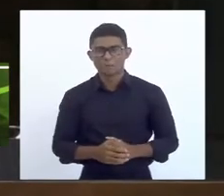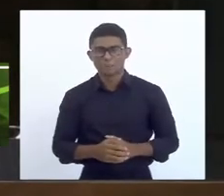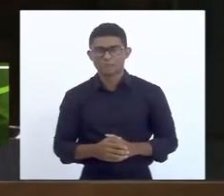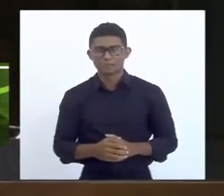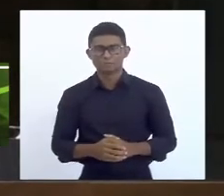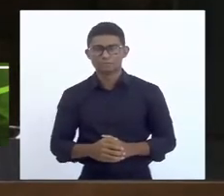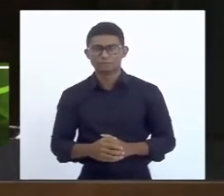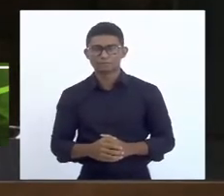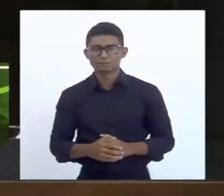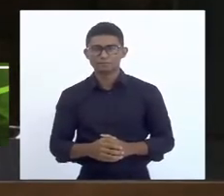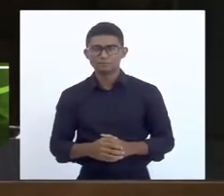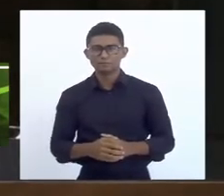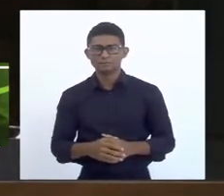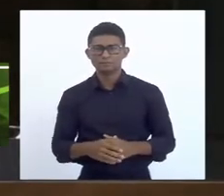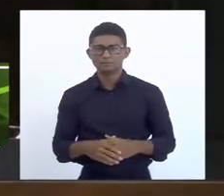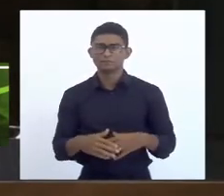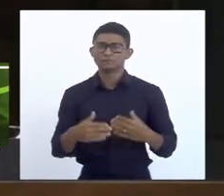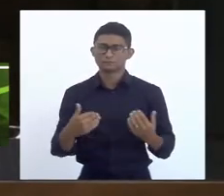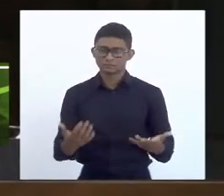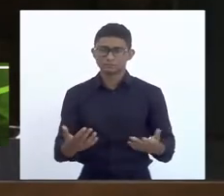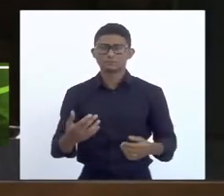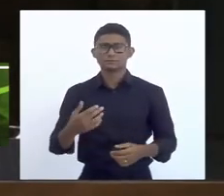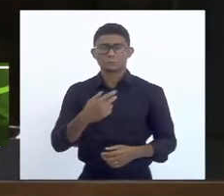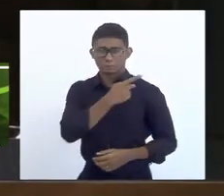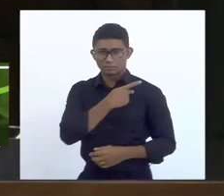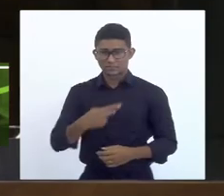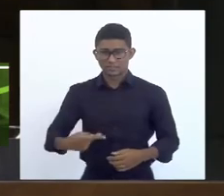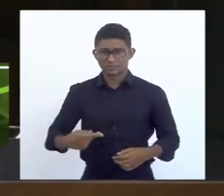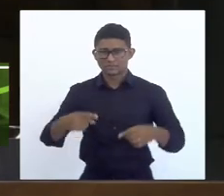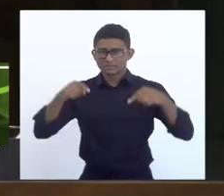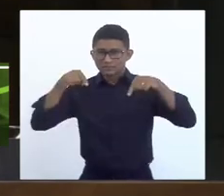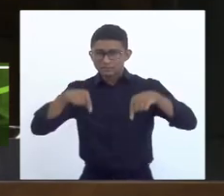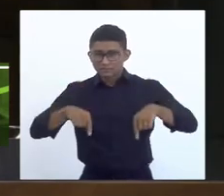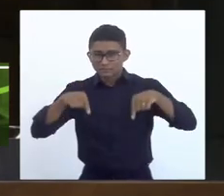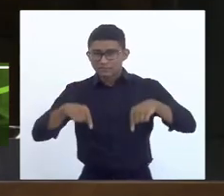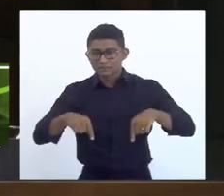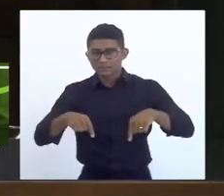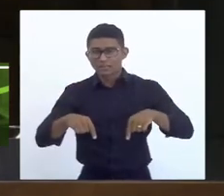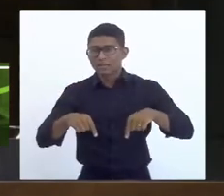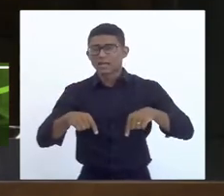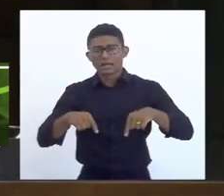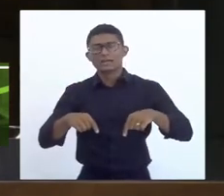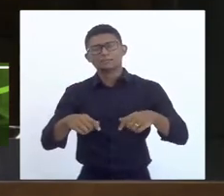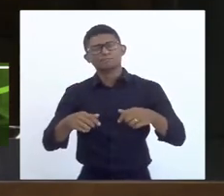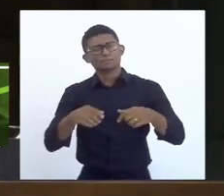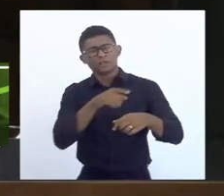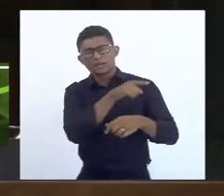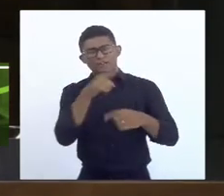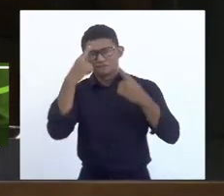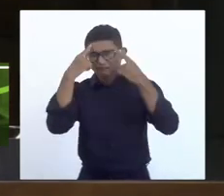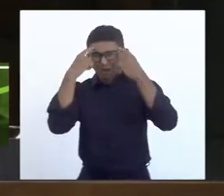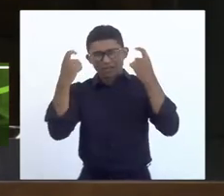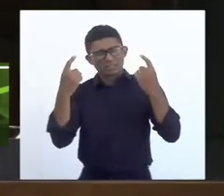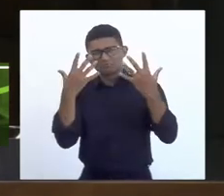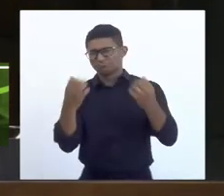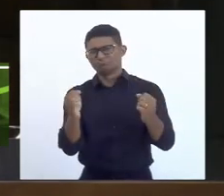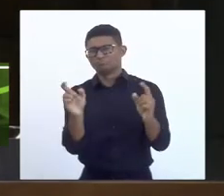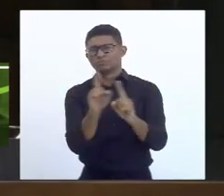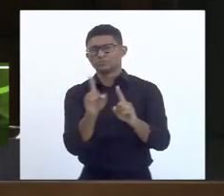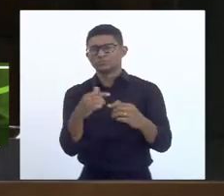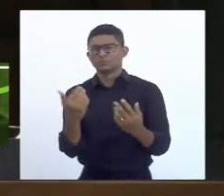como sendo a presidenta da Câmara, isso não é aceitável. Então, passo a palavra para a Luciara